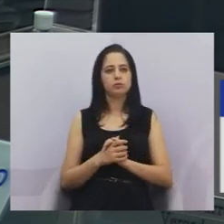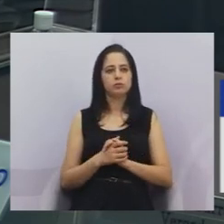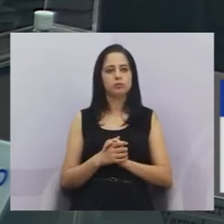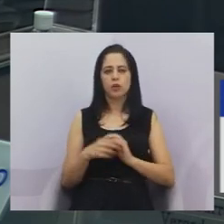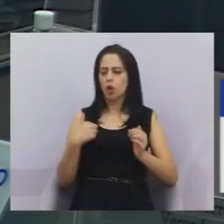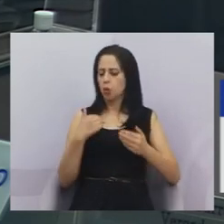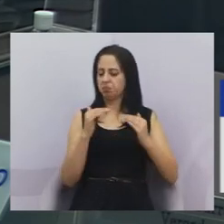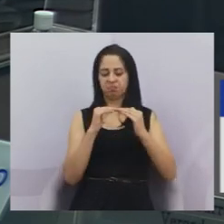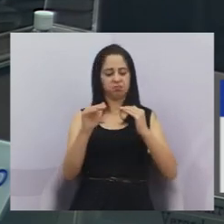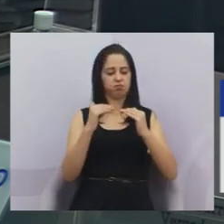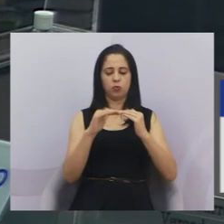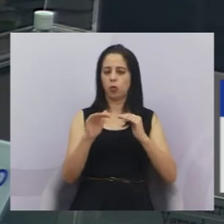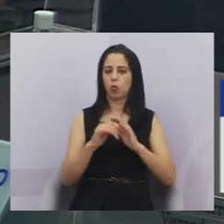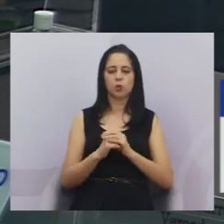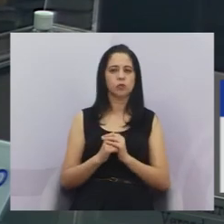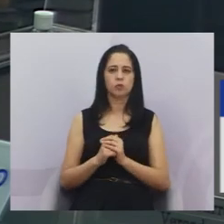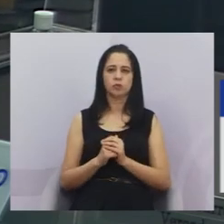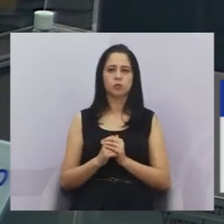Sou contrário.